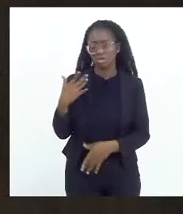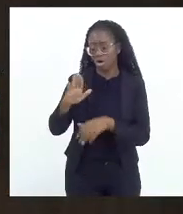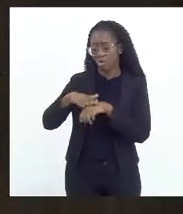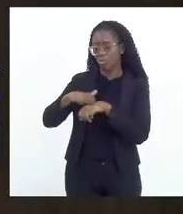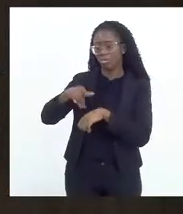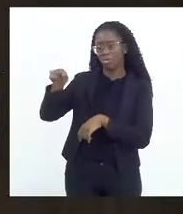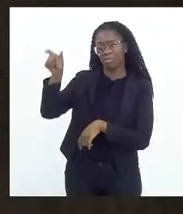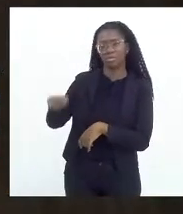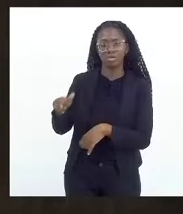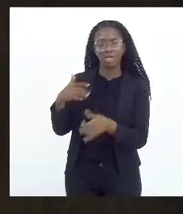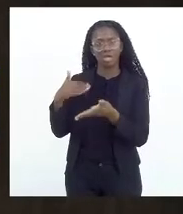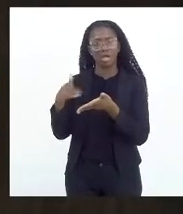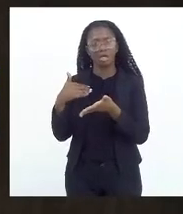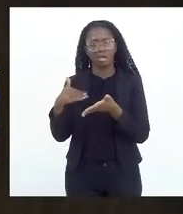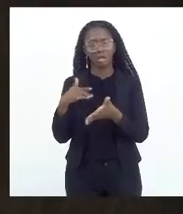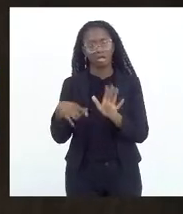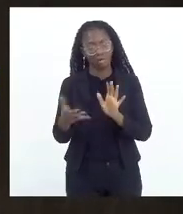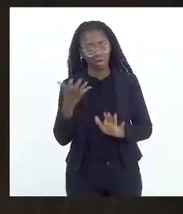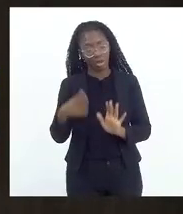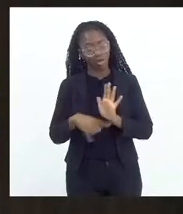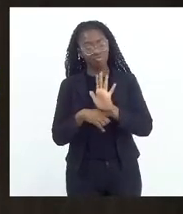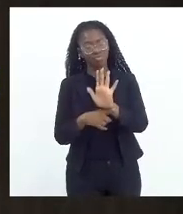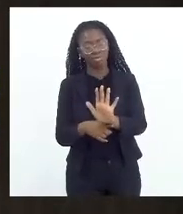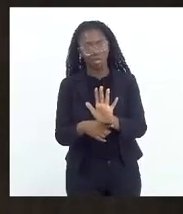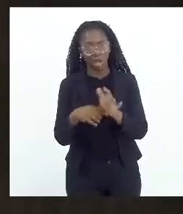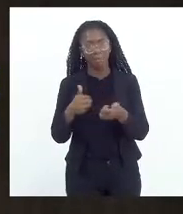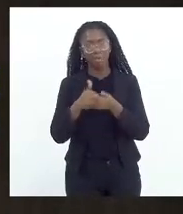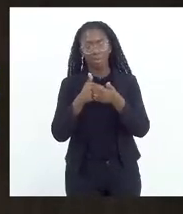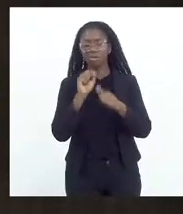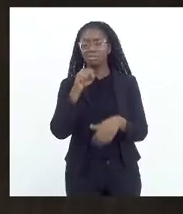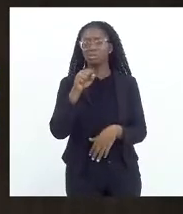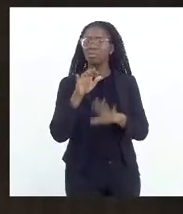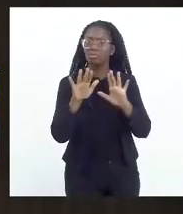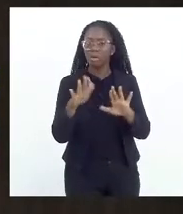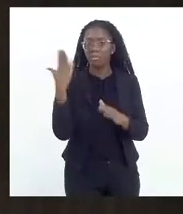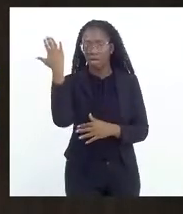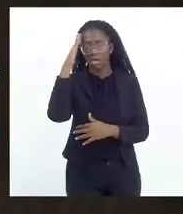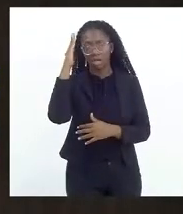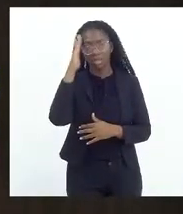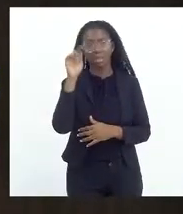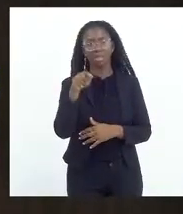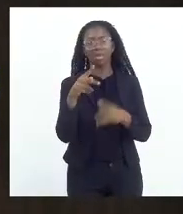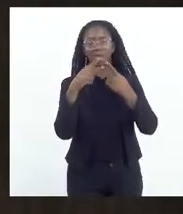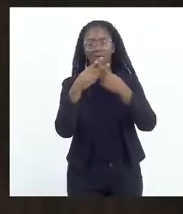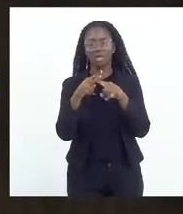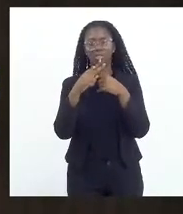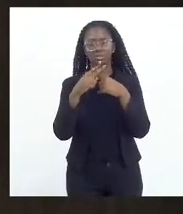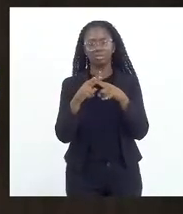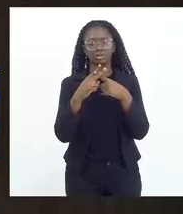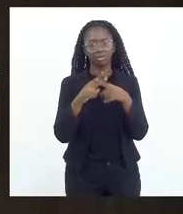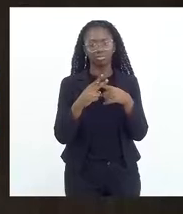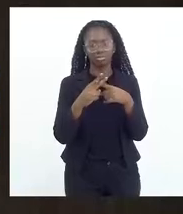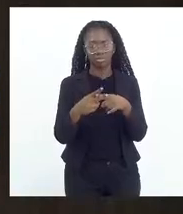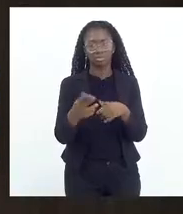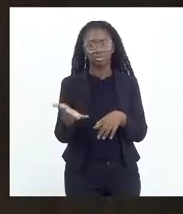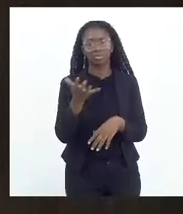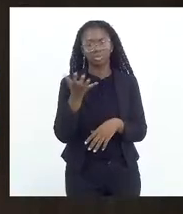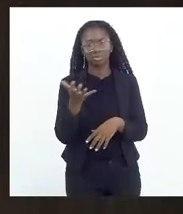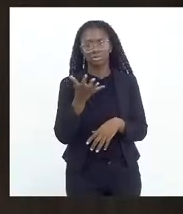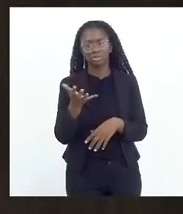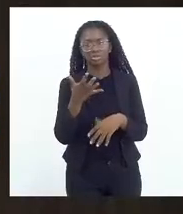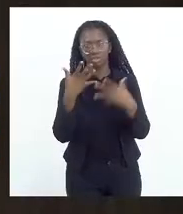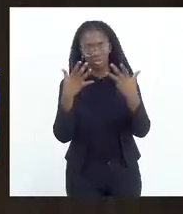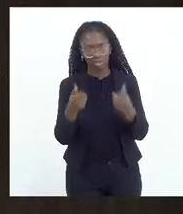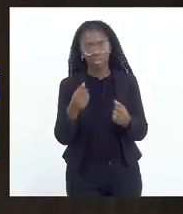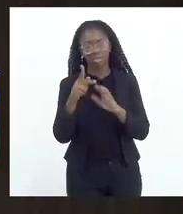na implementação do projeto. E para fazer esse entendimento, as emendas que quiseram acomodar o